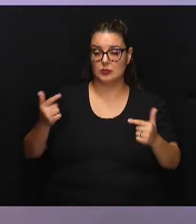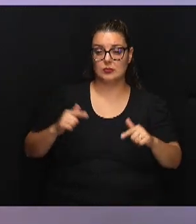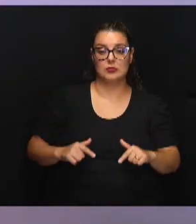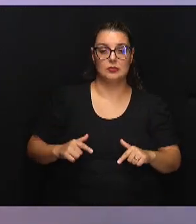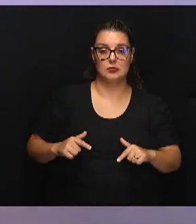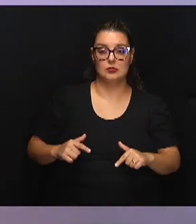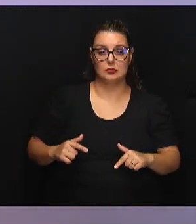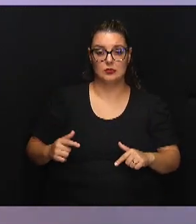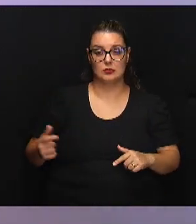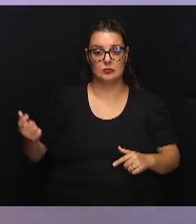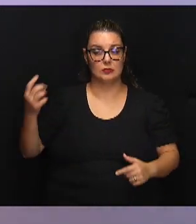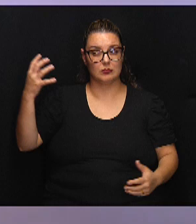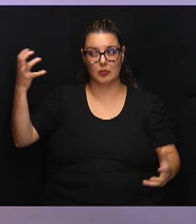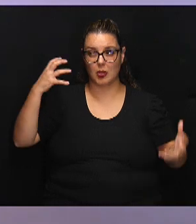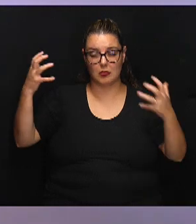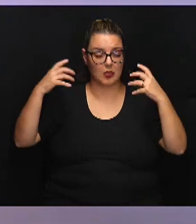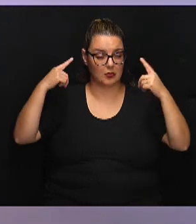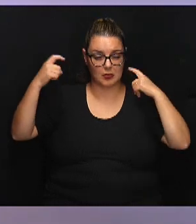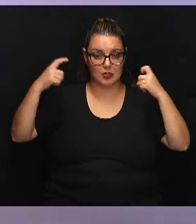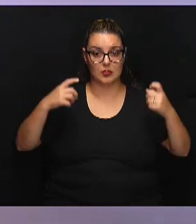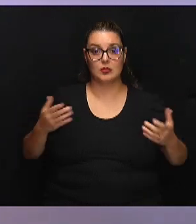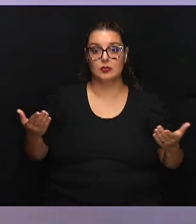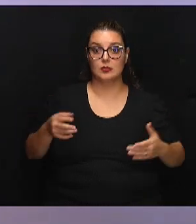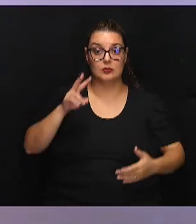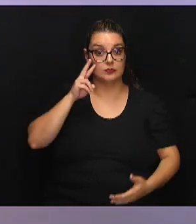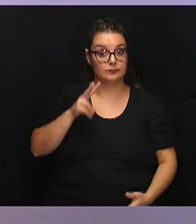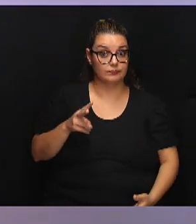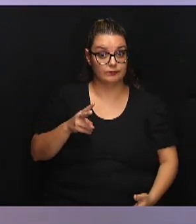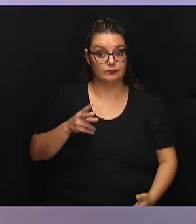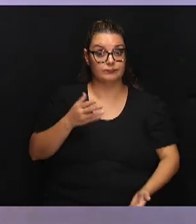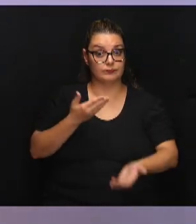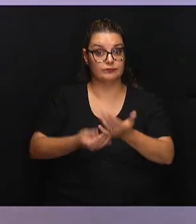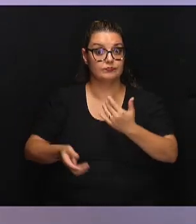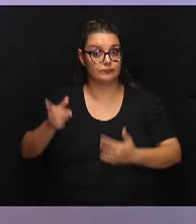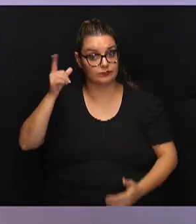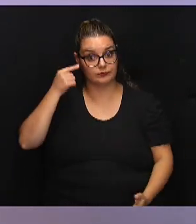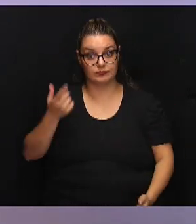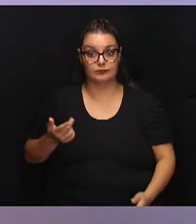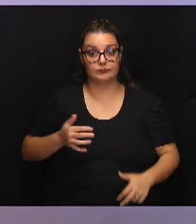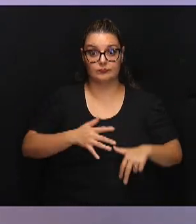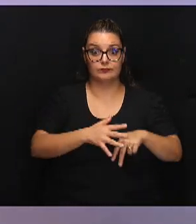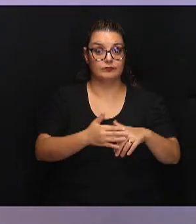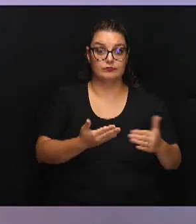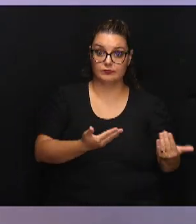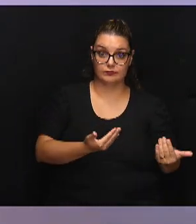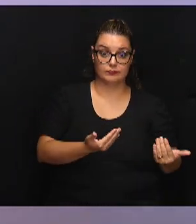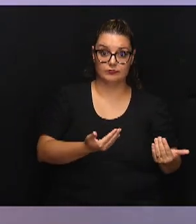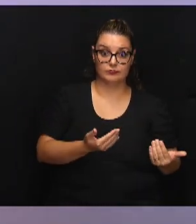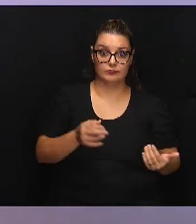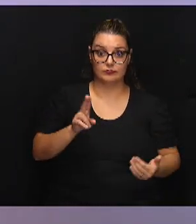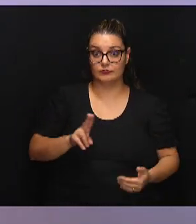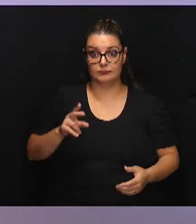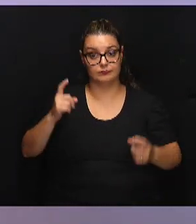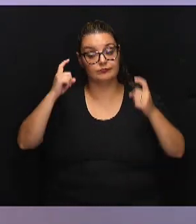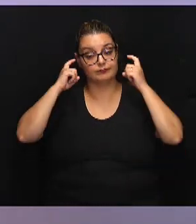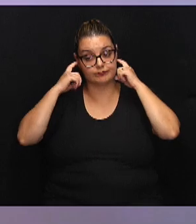exposição a ruído. Hoje a gente tem visto esse tipo de perda de audição também em pacientes mais jovens pelo uso de